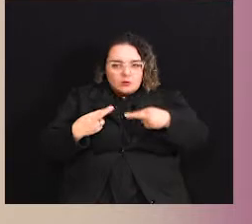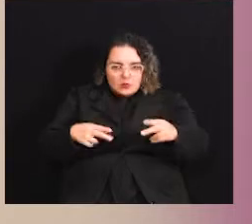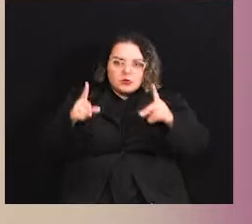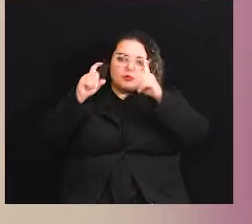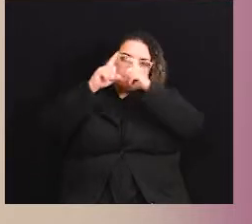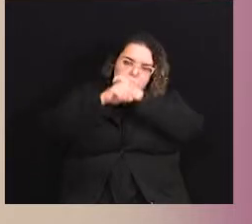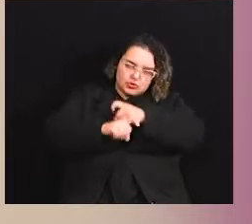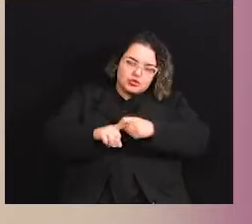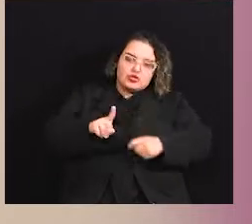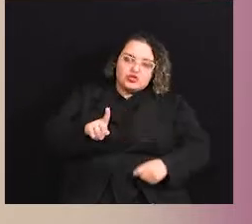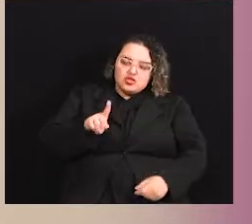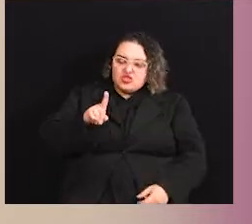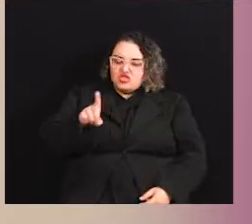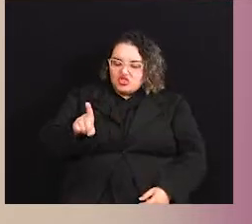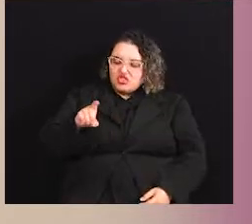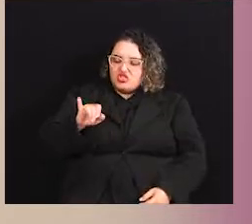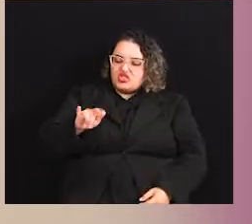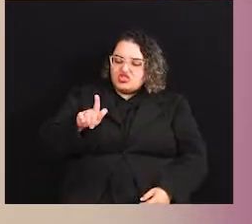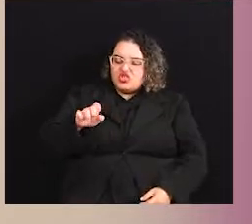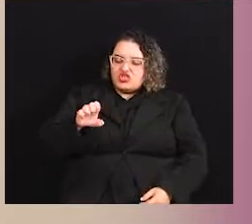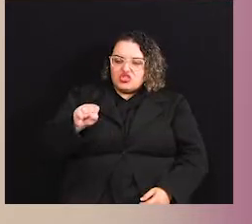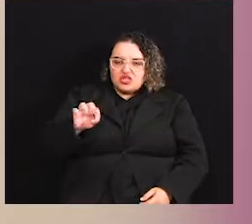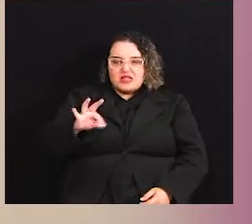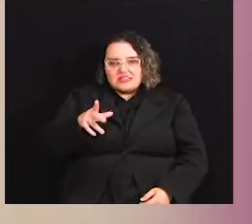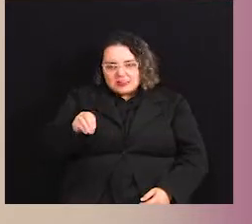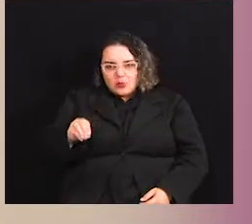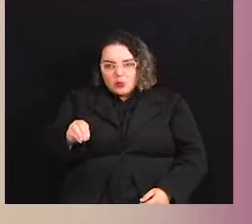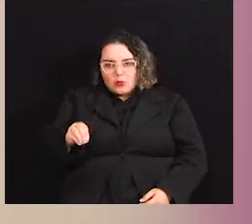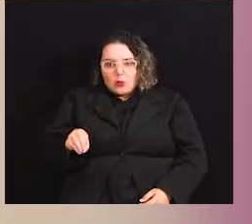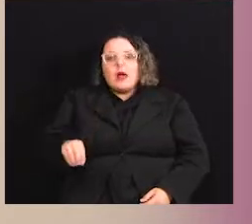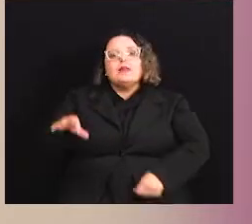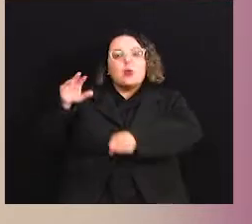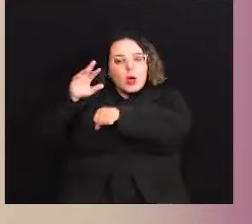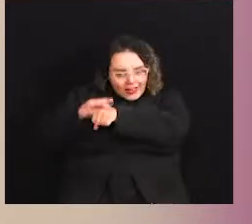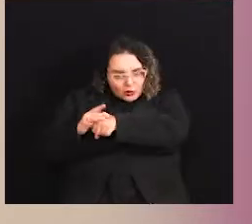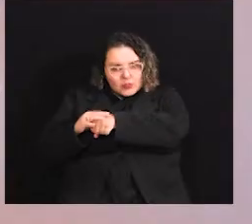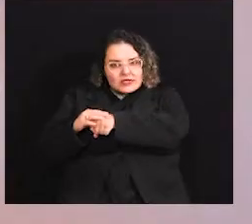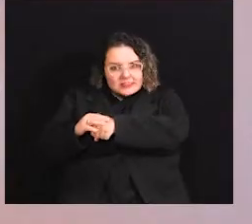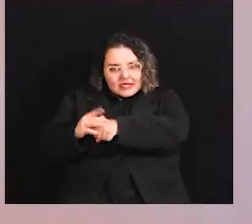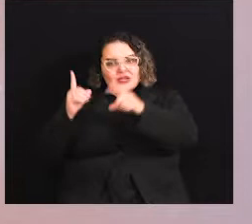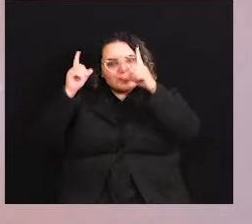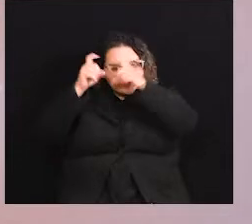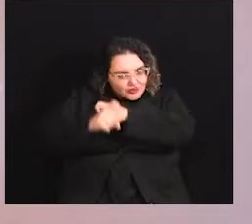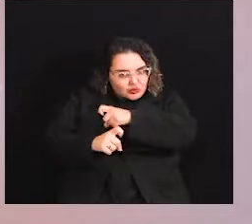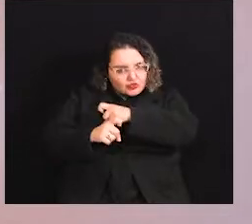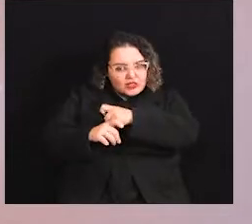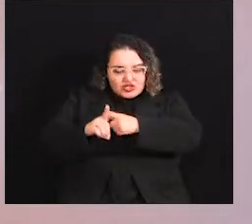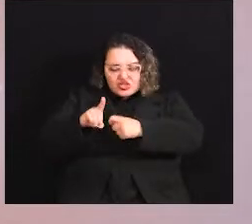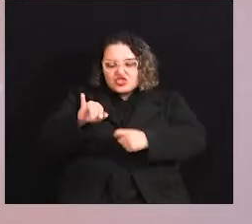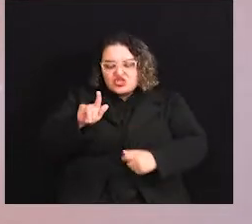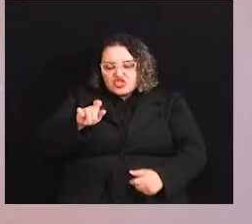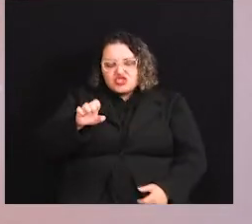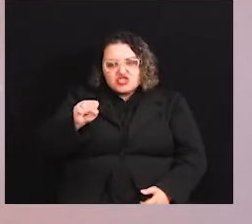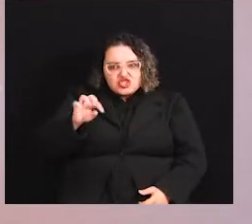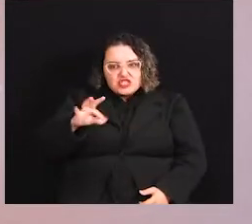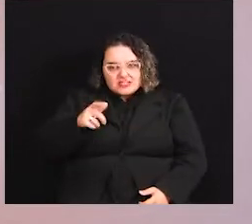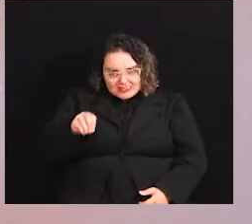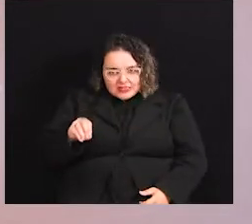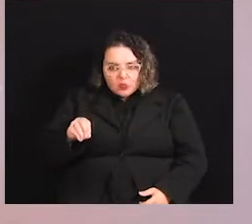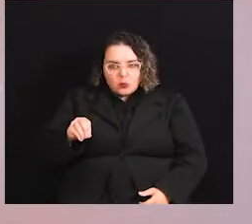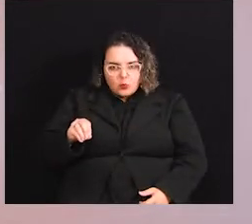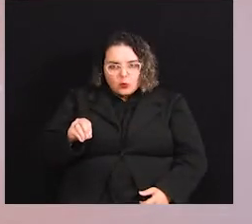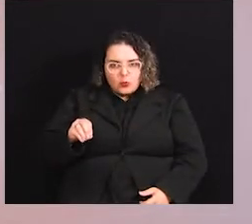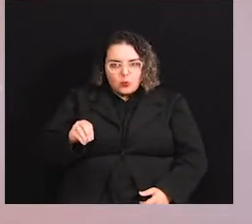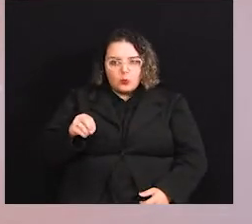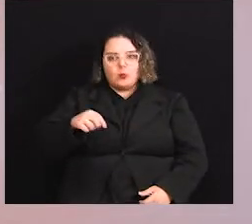dificuldade da digestão. Então, a intolerância é uma dificuldade de digestão do açúcar. Então, como o senhor disse, esse açúcar que vem do leite e também